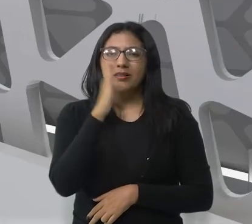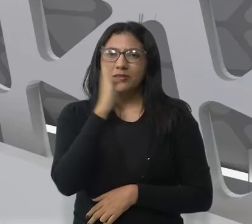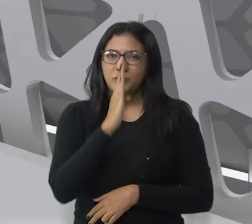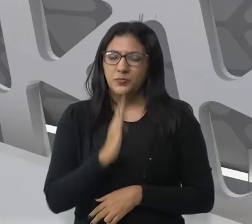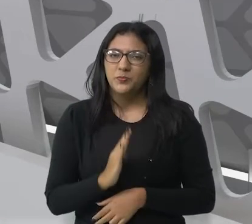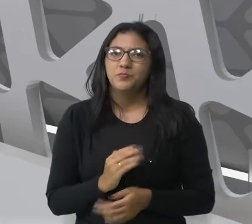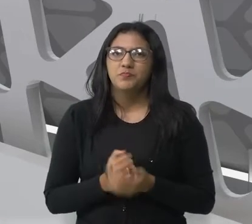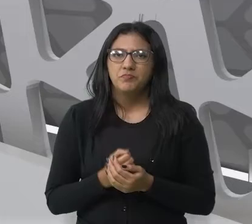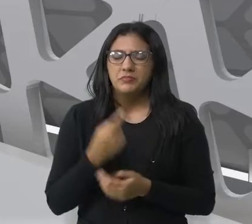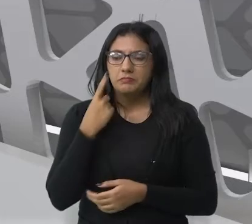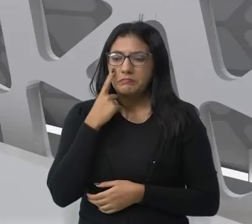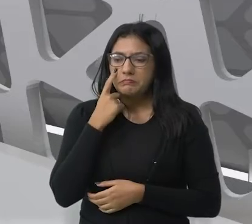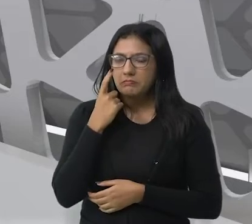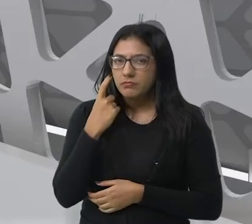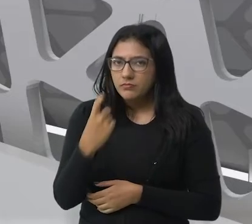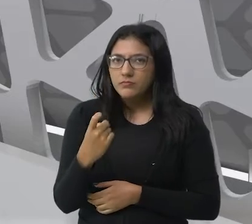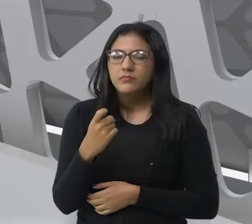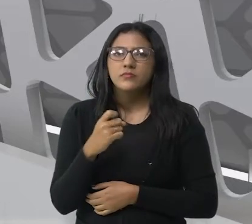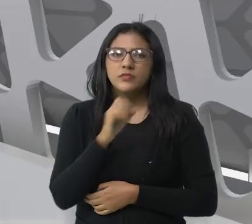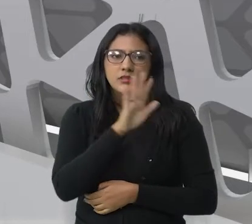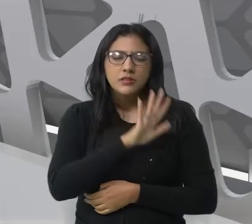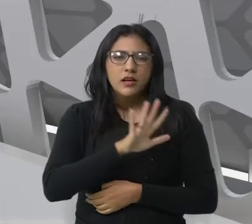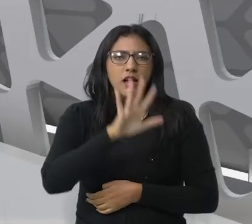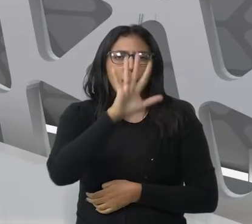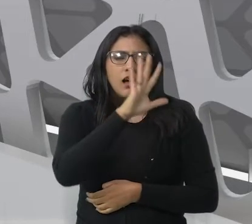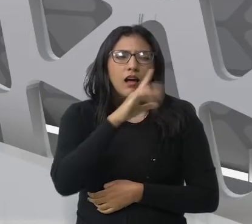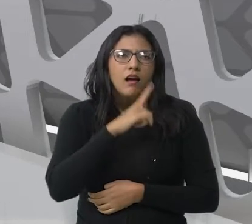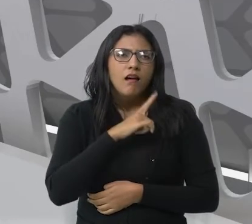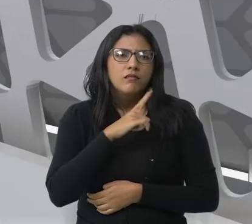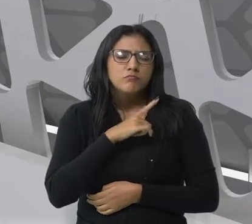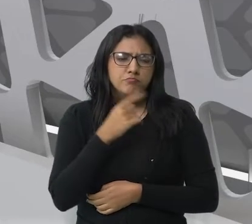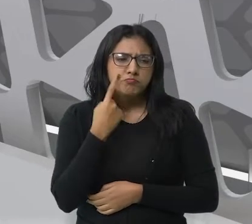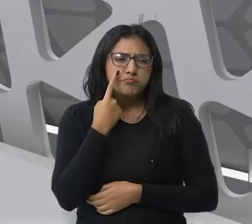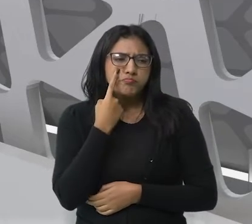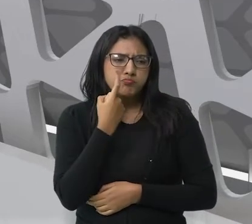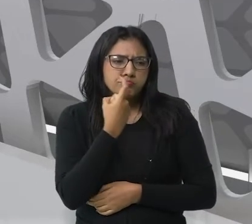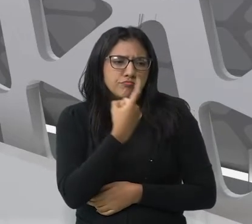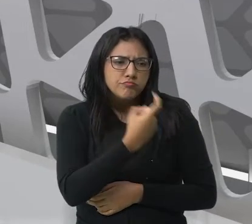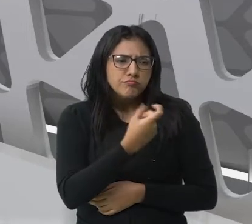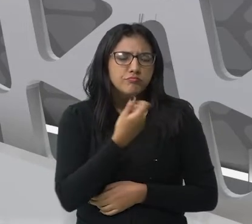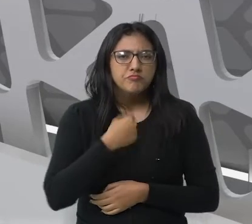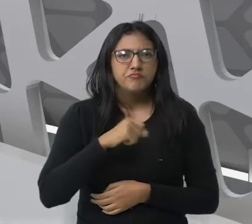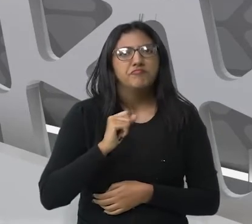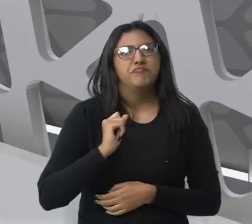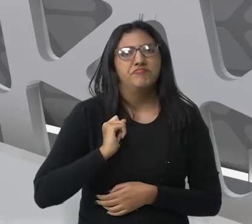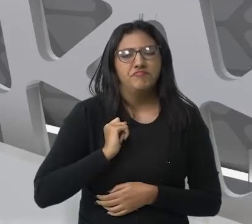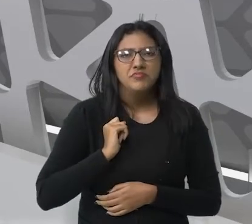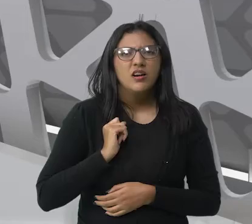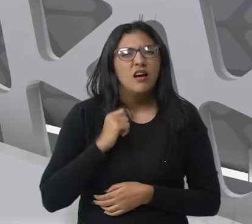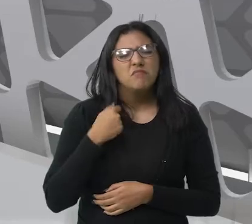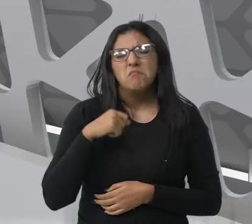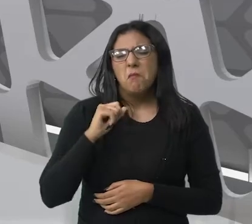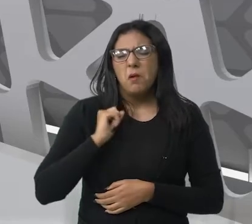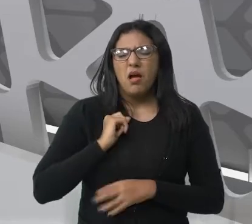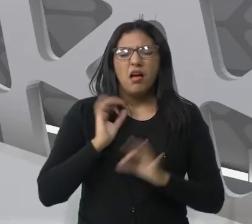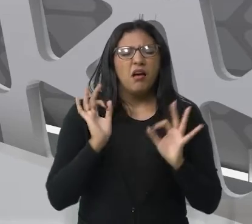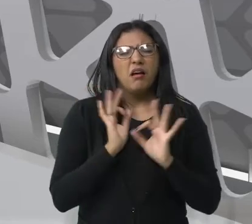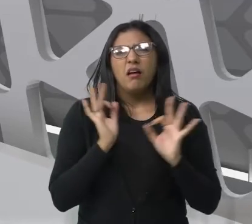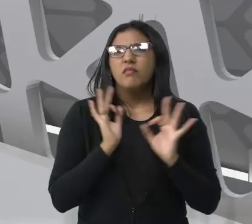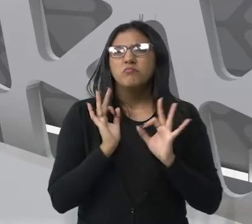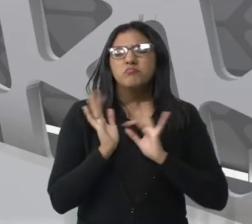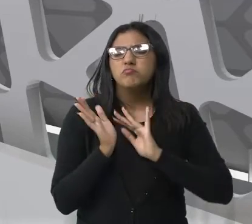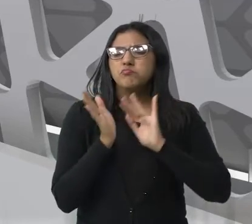né, nas partes que pertenciam à extensão territorial ali à Espanha, né, a Espanha não estava ligando muito, enquanto